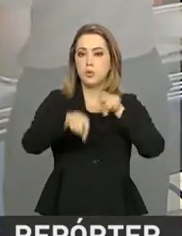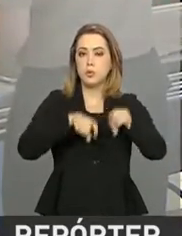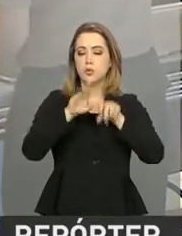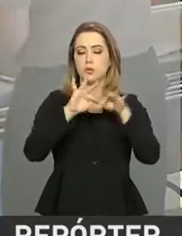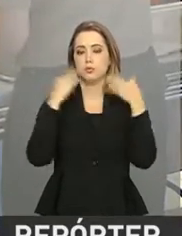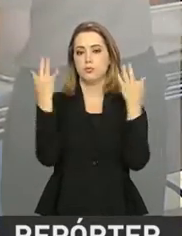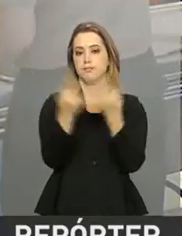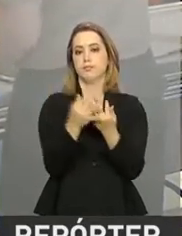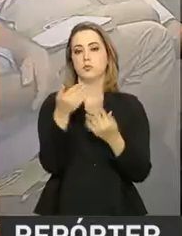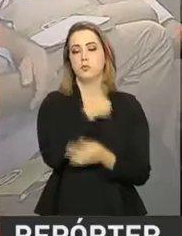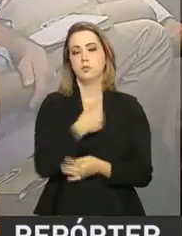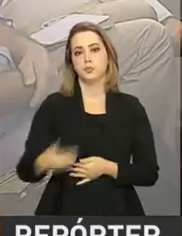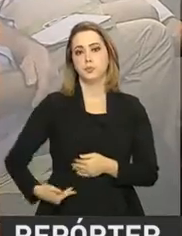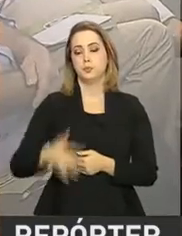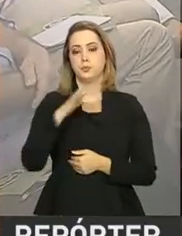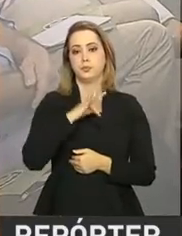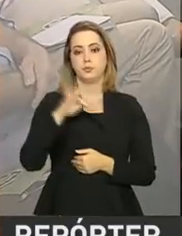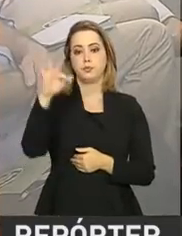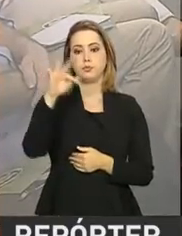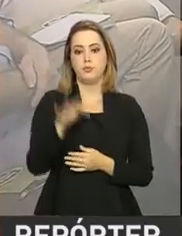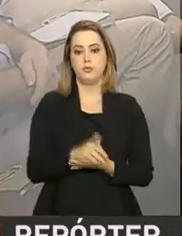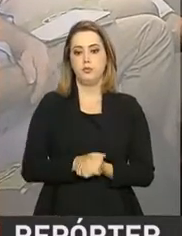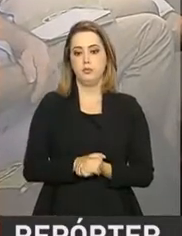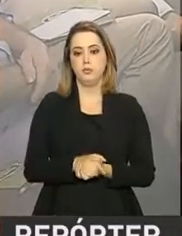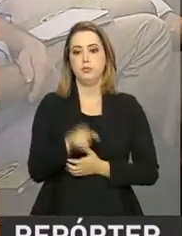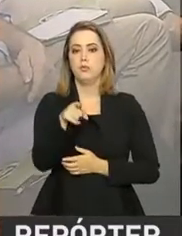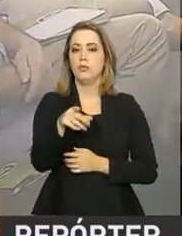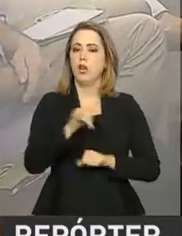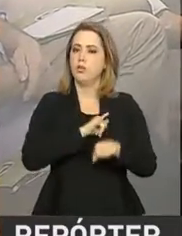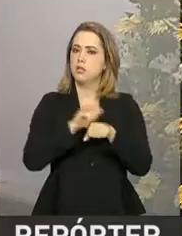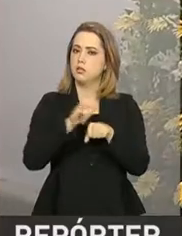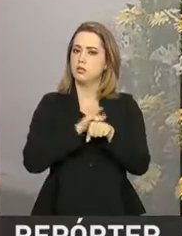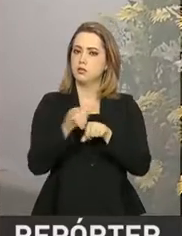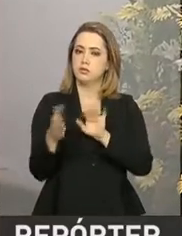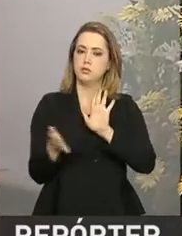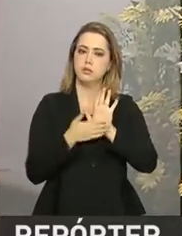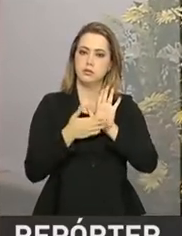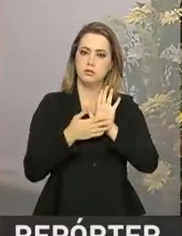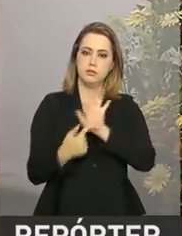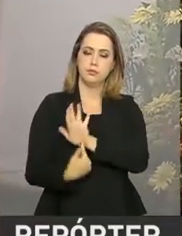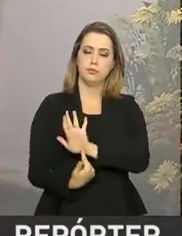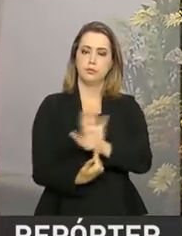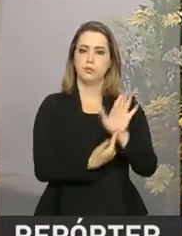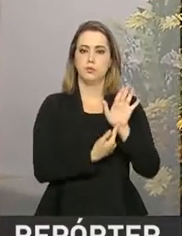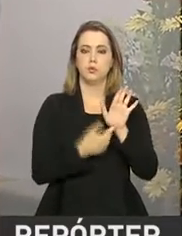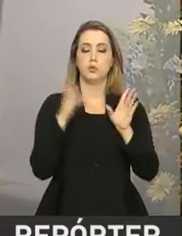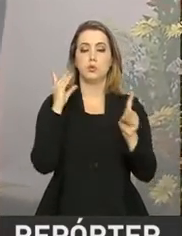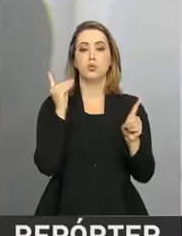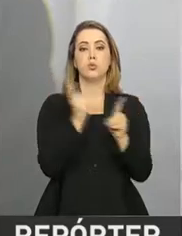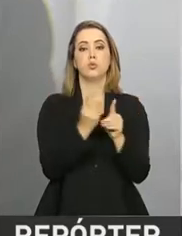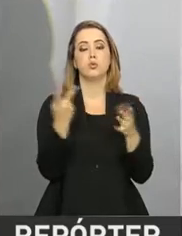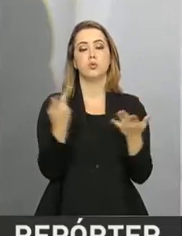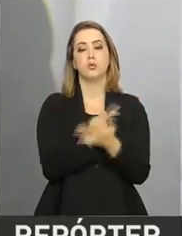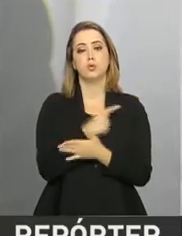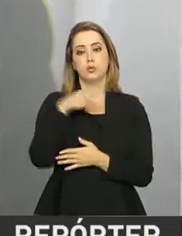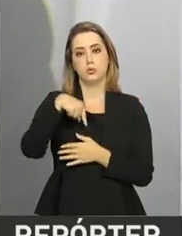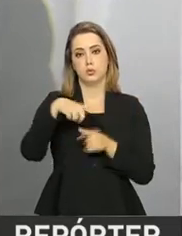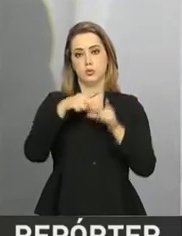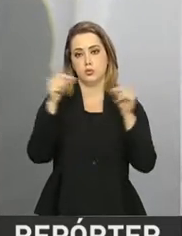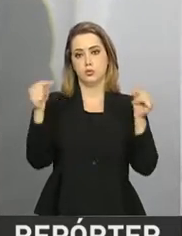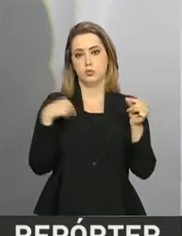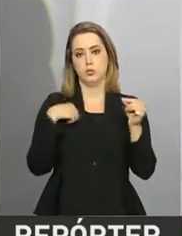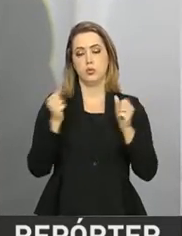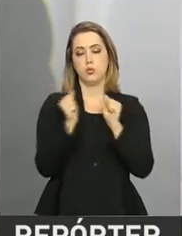instituições federais as estratégias foram apresentadas em um encontro realizado em brasília com a presença do